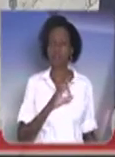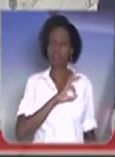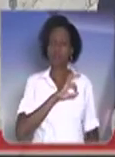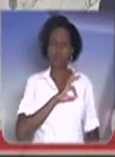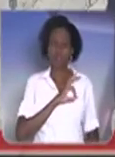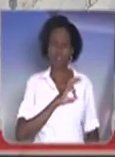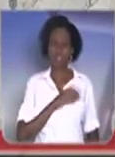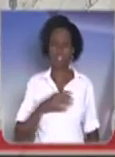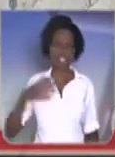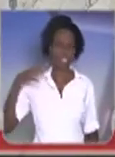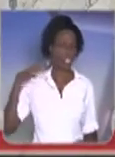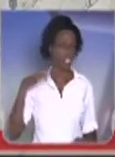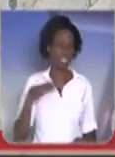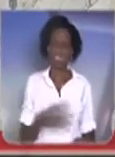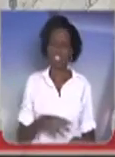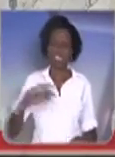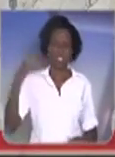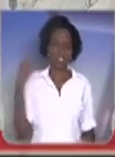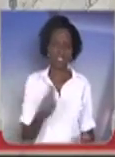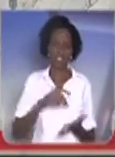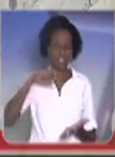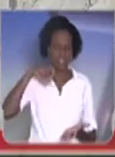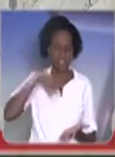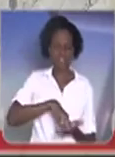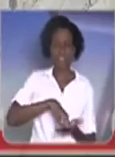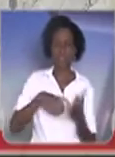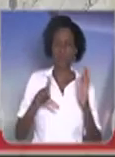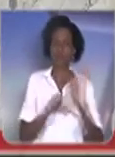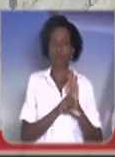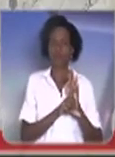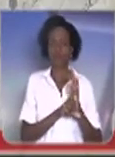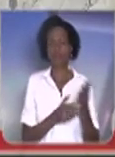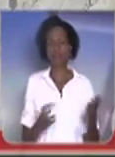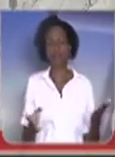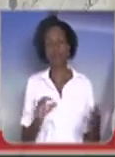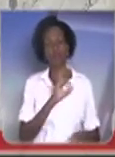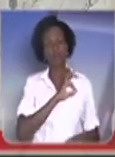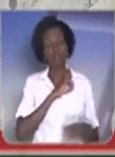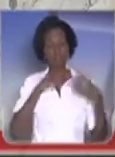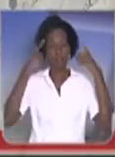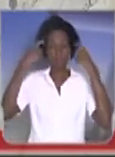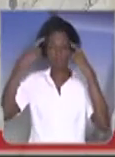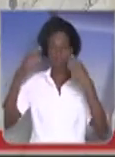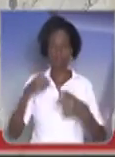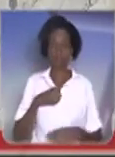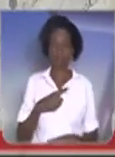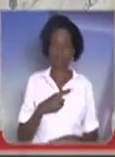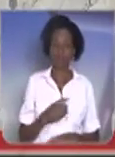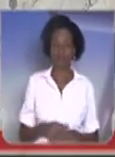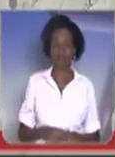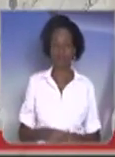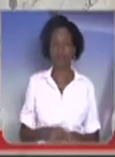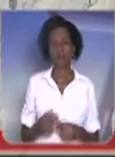esse criminoso, e age dentro dos rigores da lei, a polícia ela é tida como violenta. Então